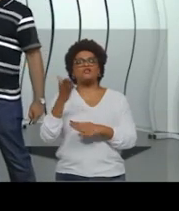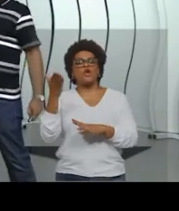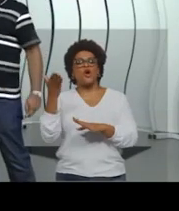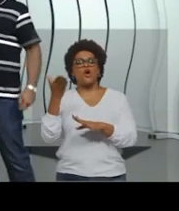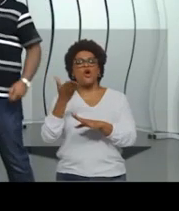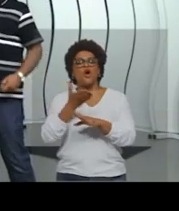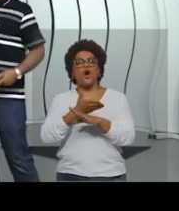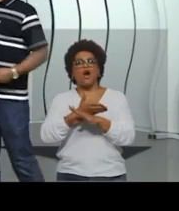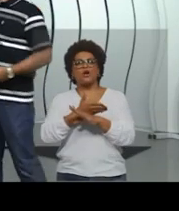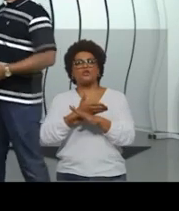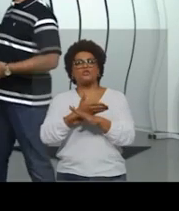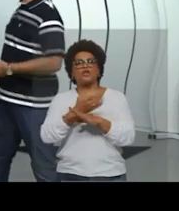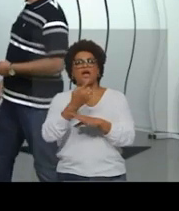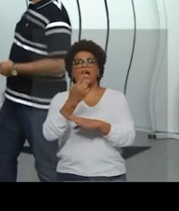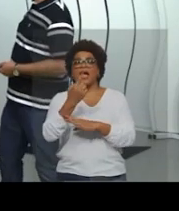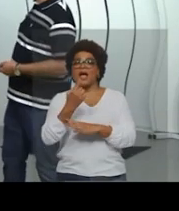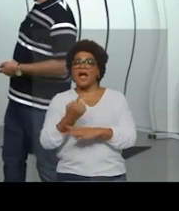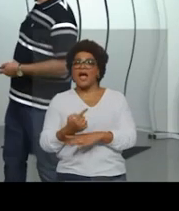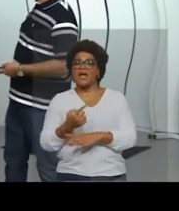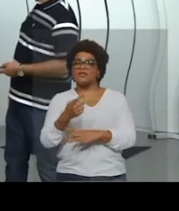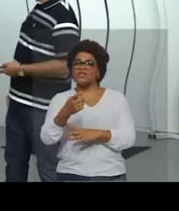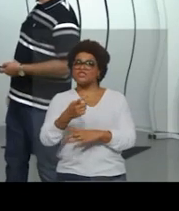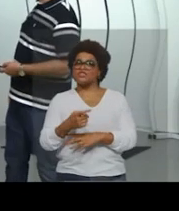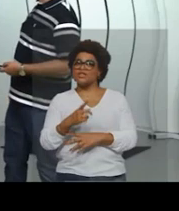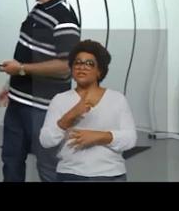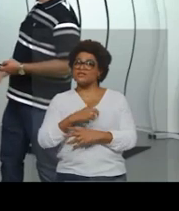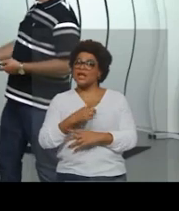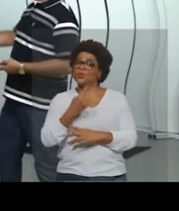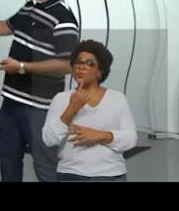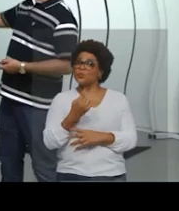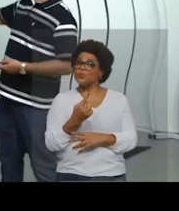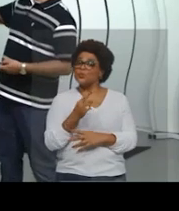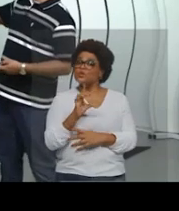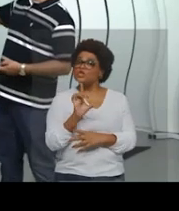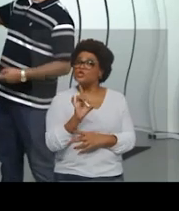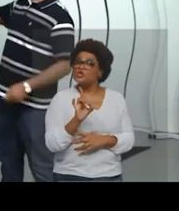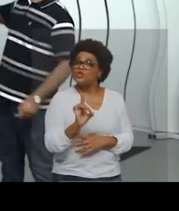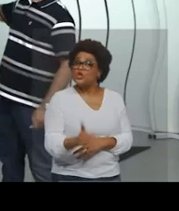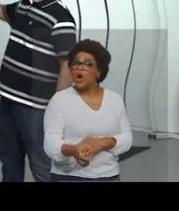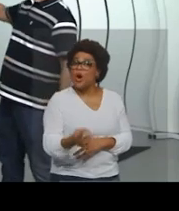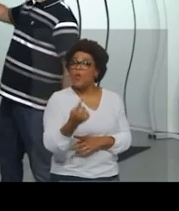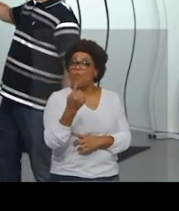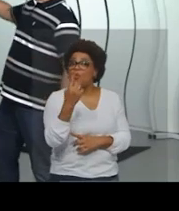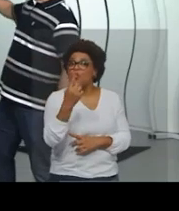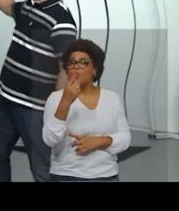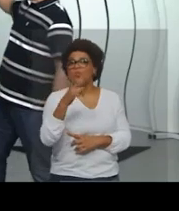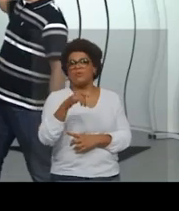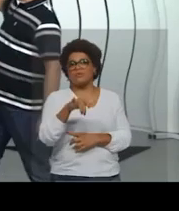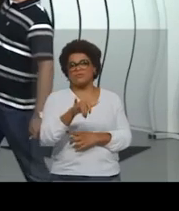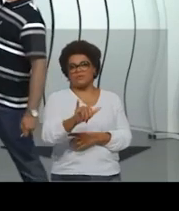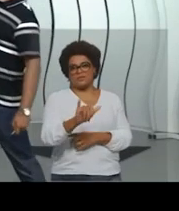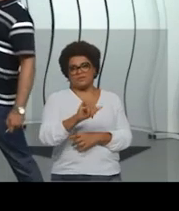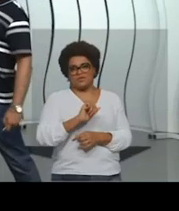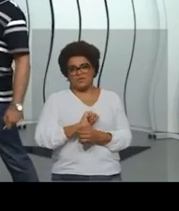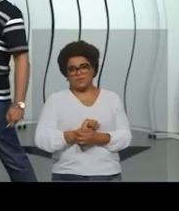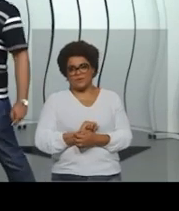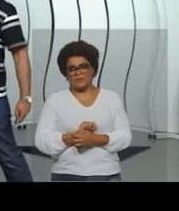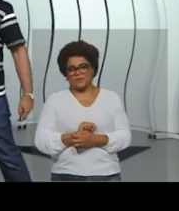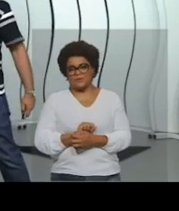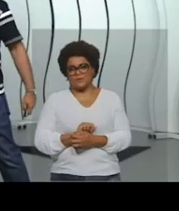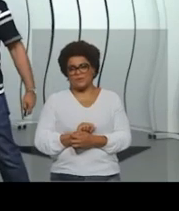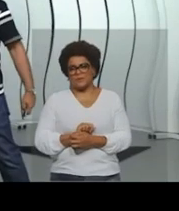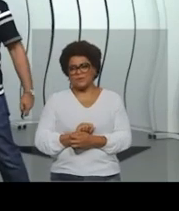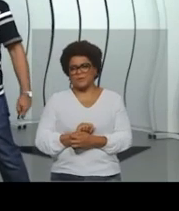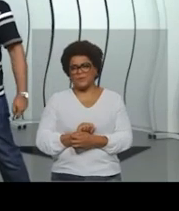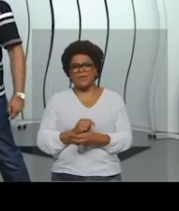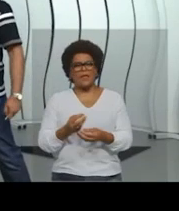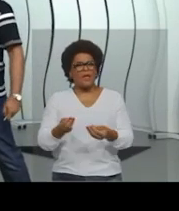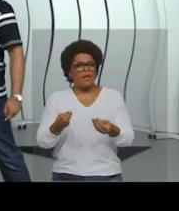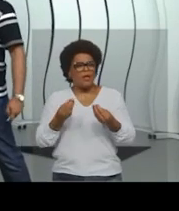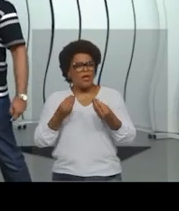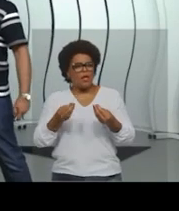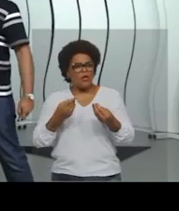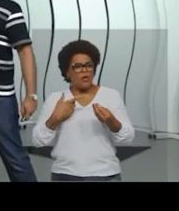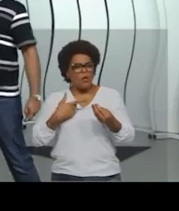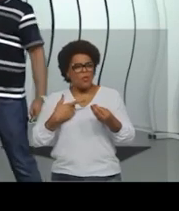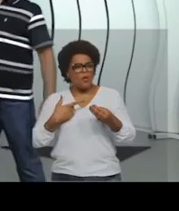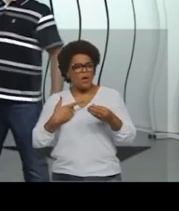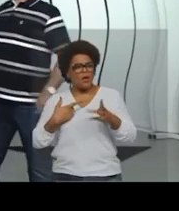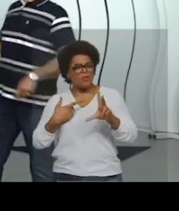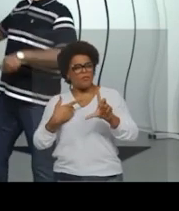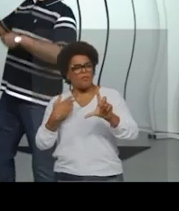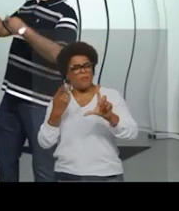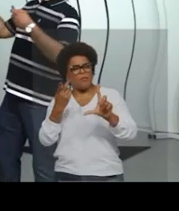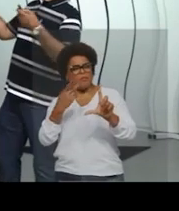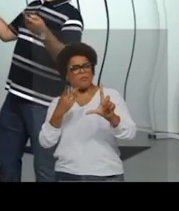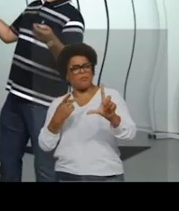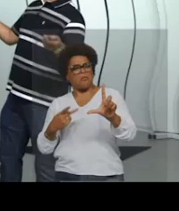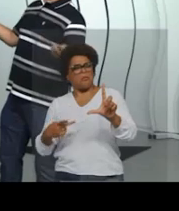x tem um e somente um y. Ah lá, ó. E na hora que você projeta isso no eixo Y, você está